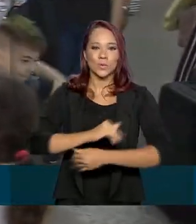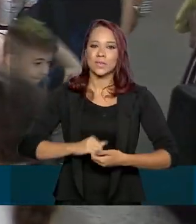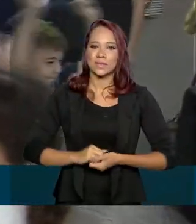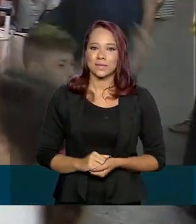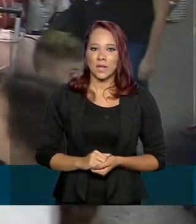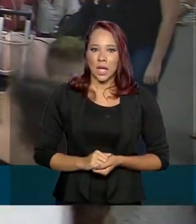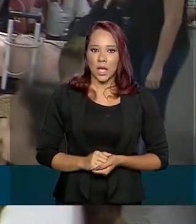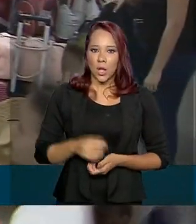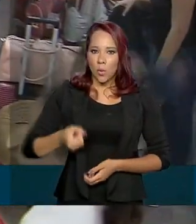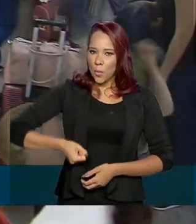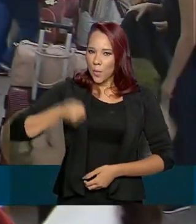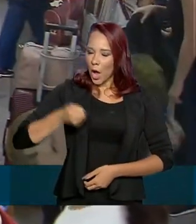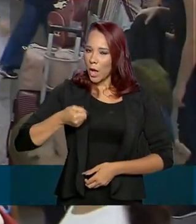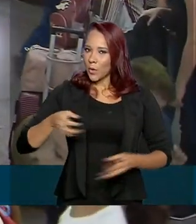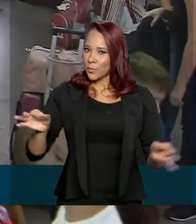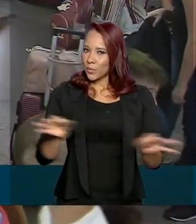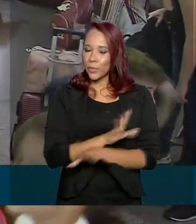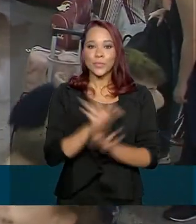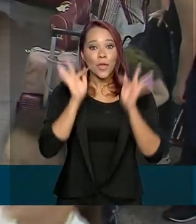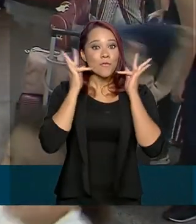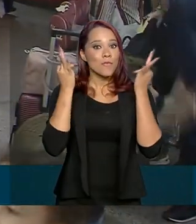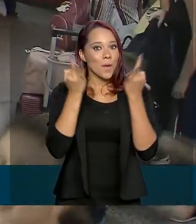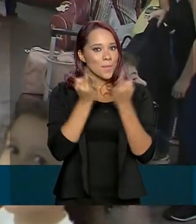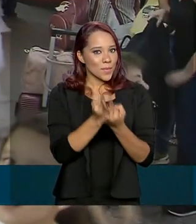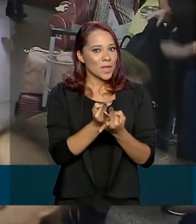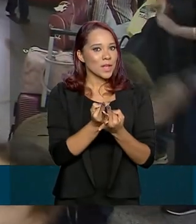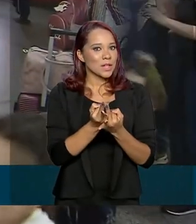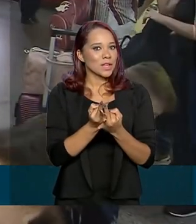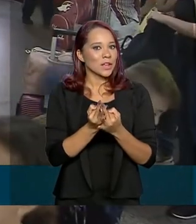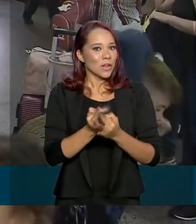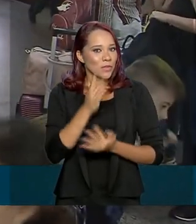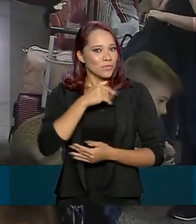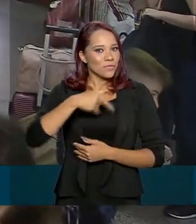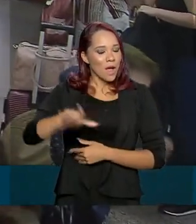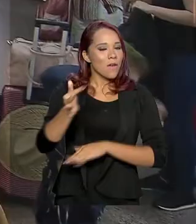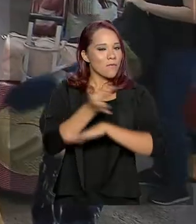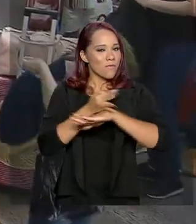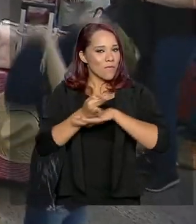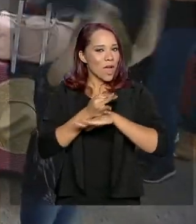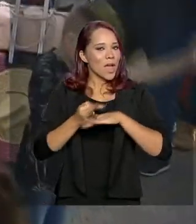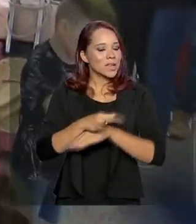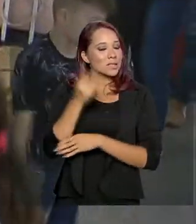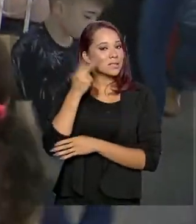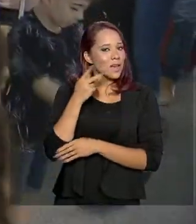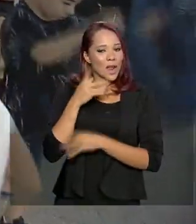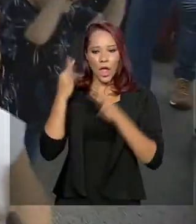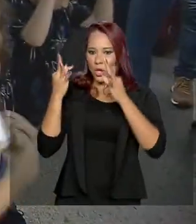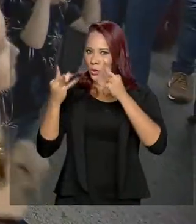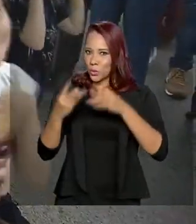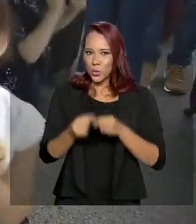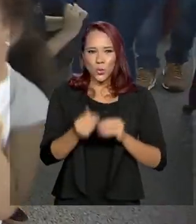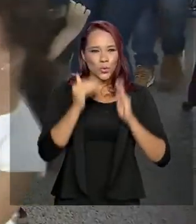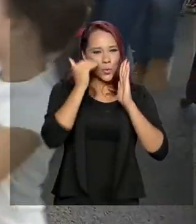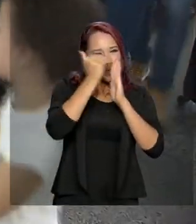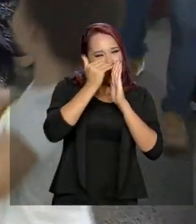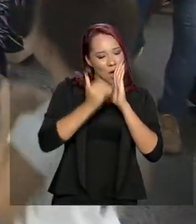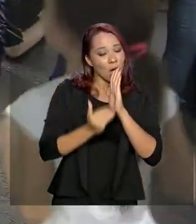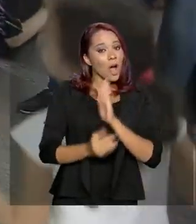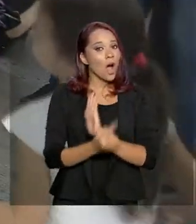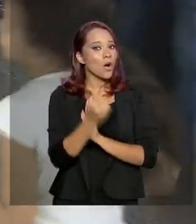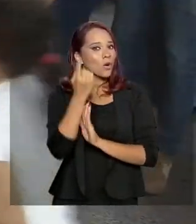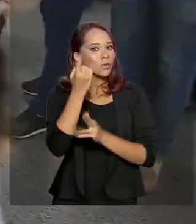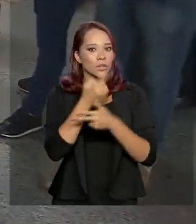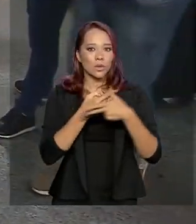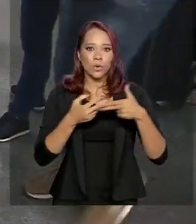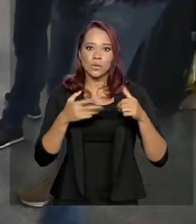De malas prontas, esta família paulistana está saindo de férias para o Ceará. Com tudo programado, a única coisa que